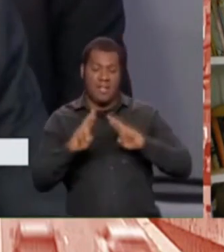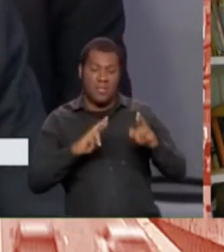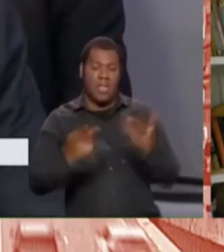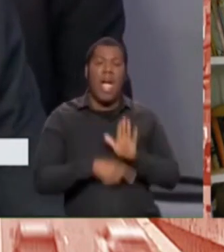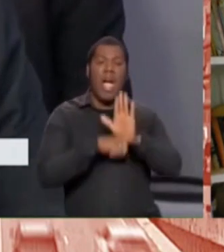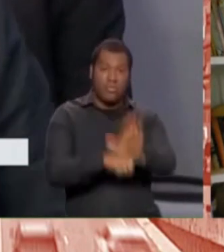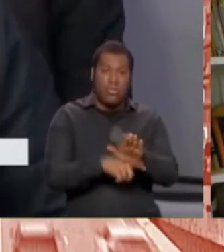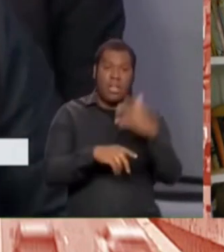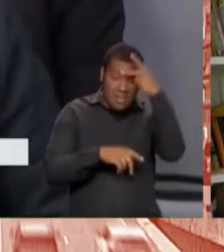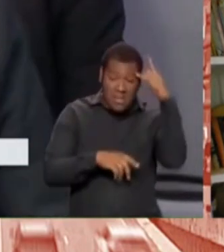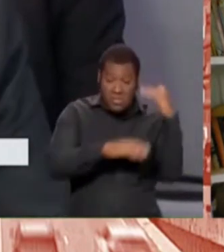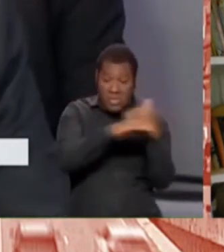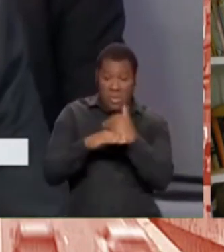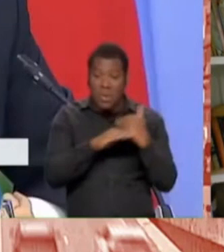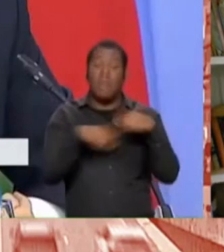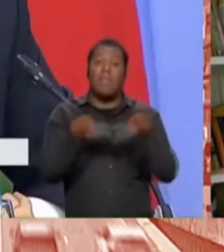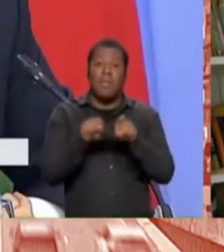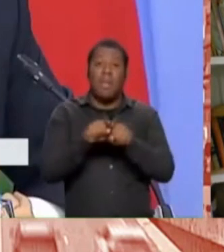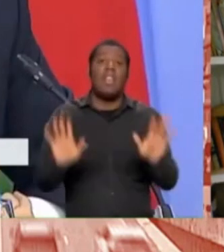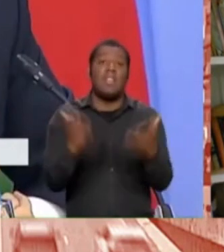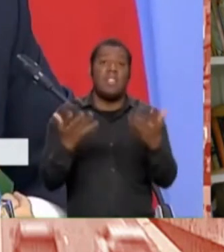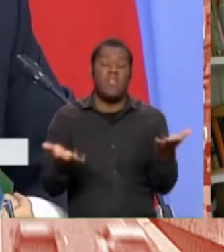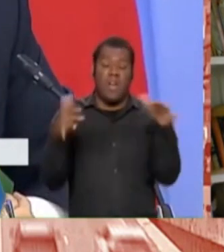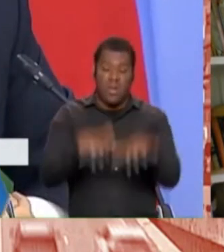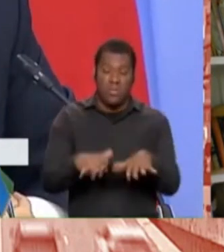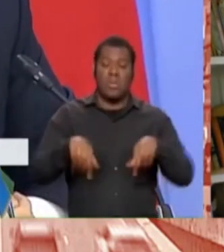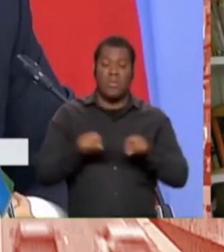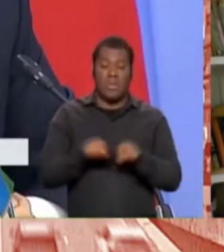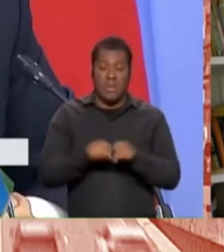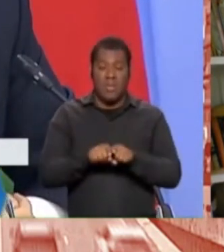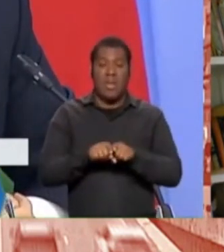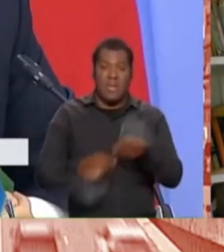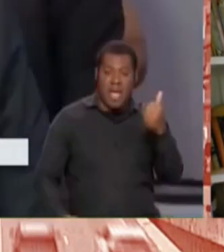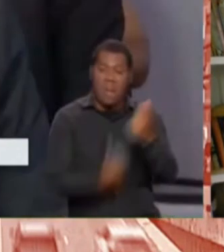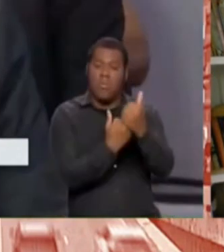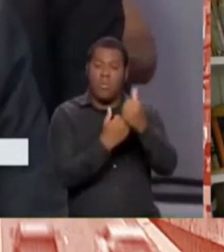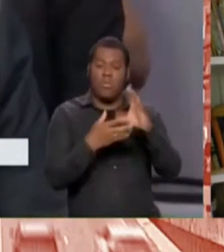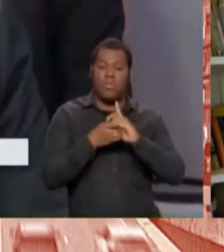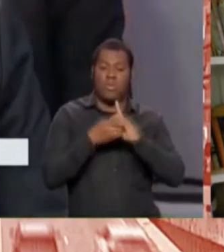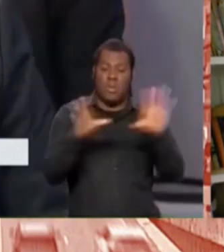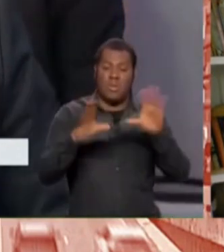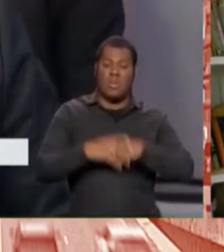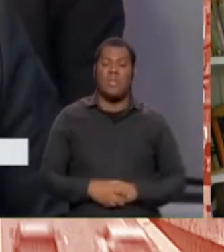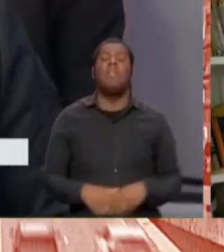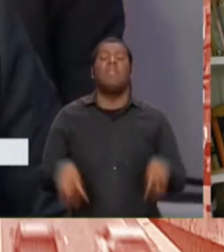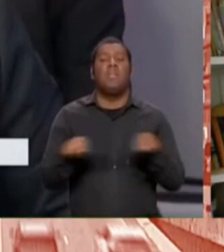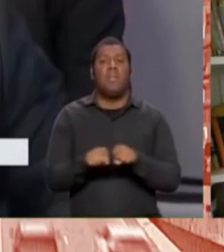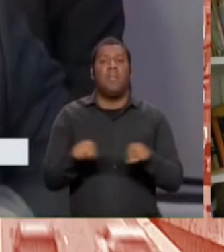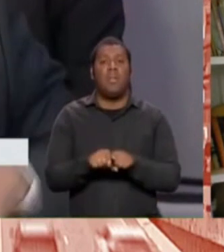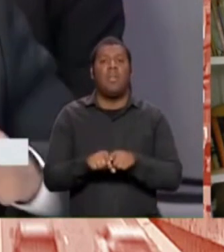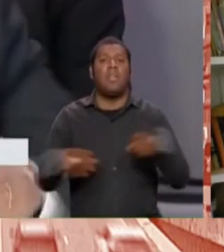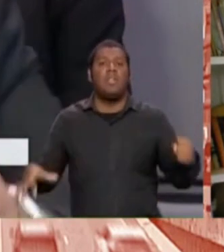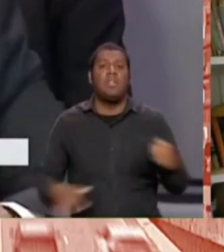iniciativas que vão se constituindo ao longo do tempo, são iniciativas para aumentar o poder de negociação